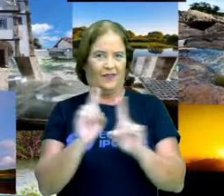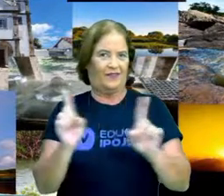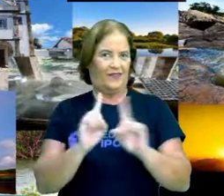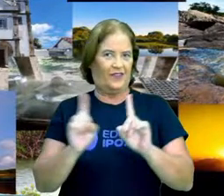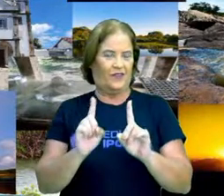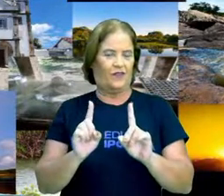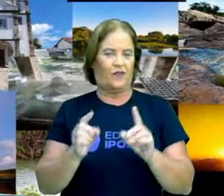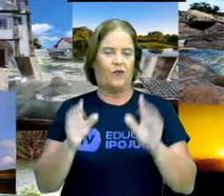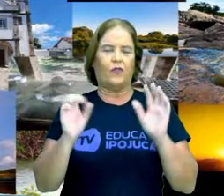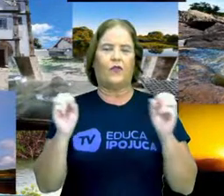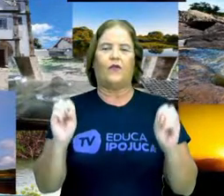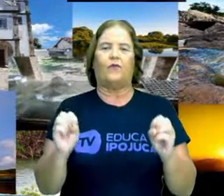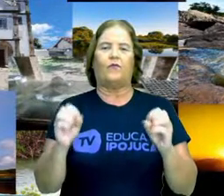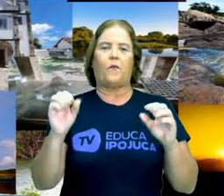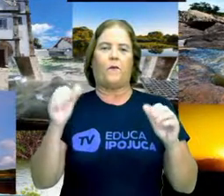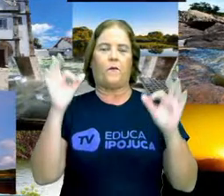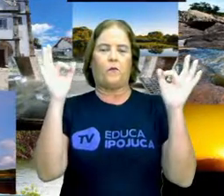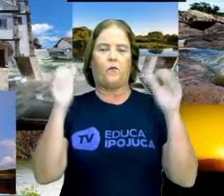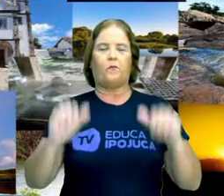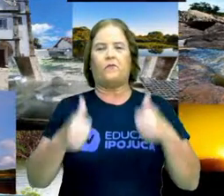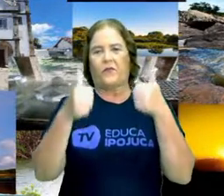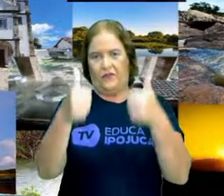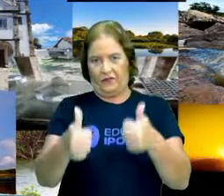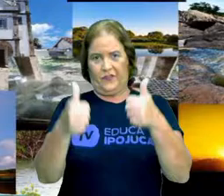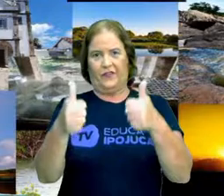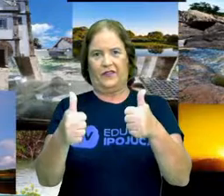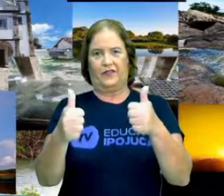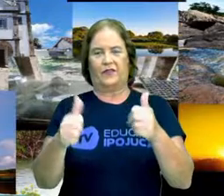estão fantásticas. É isso,